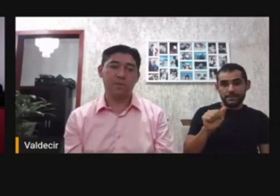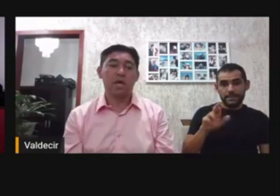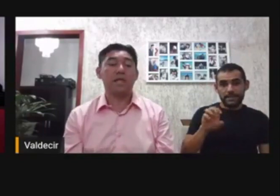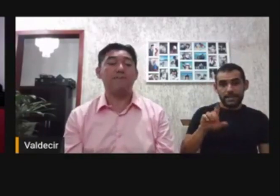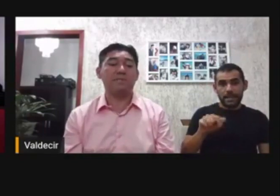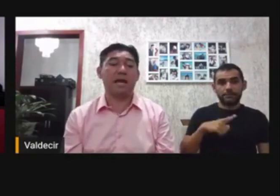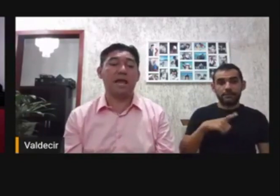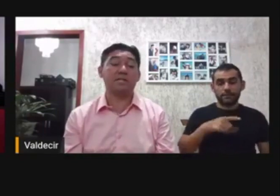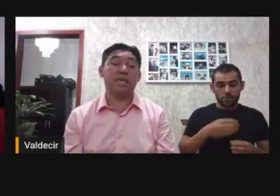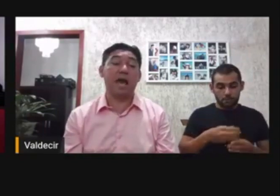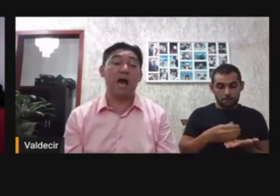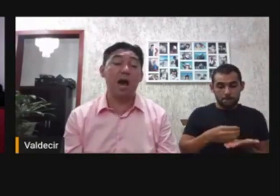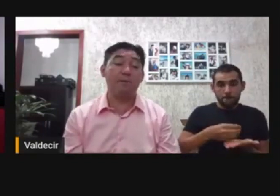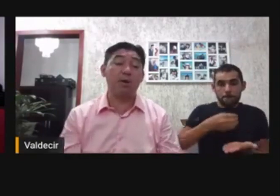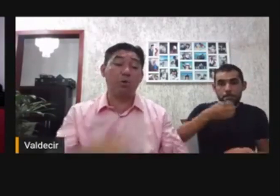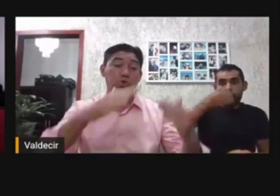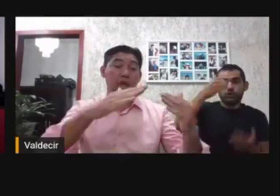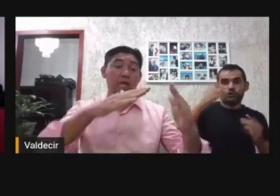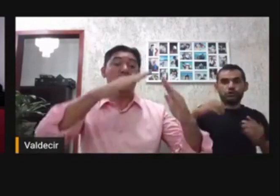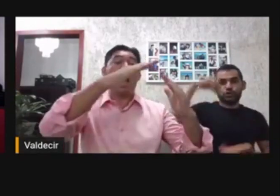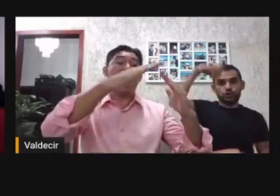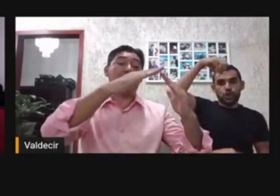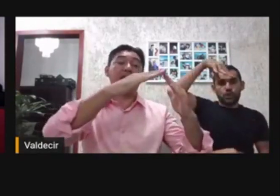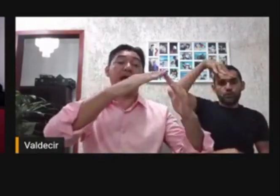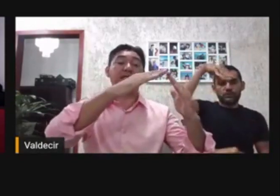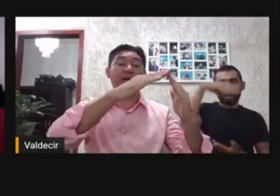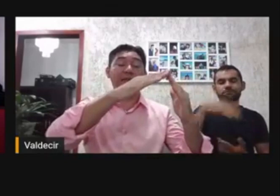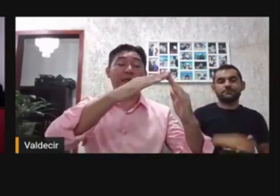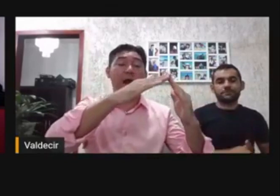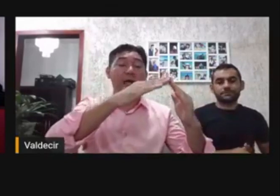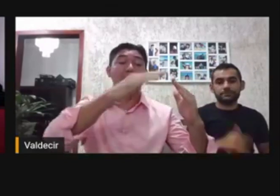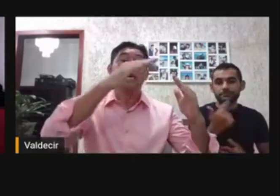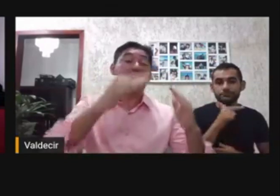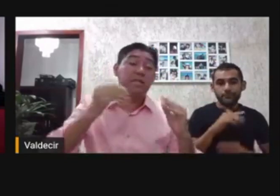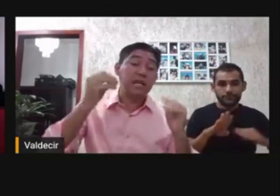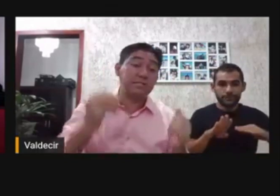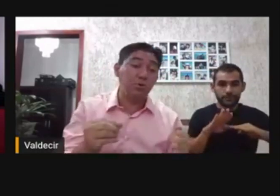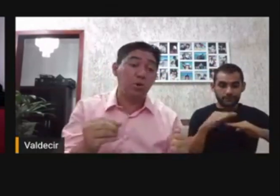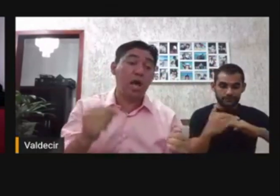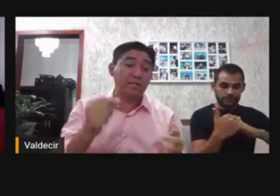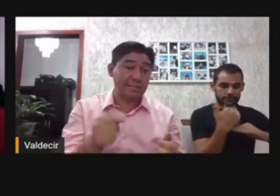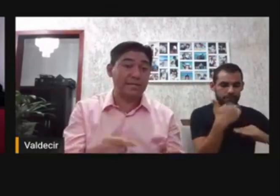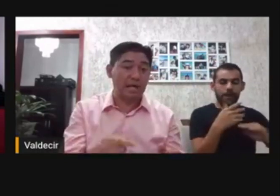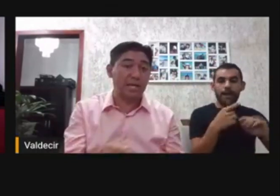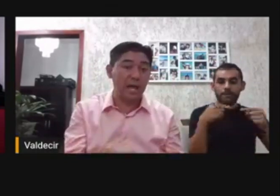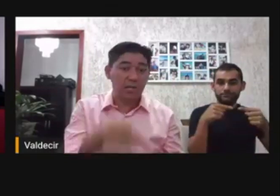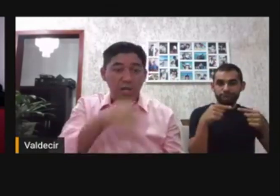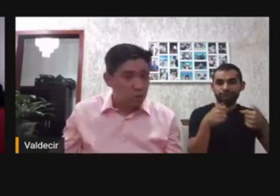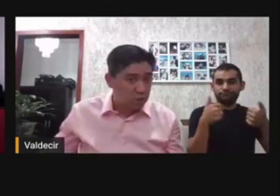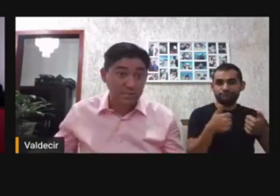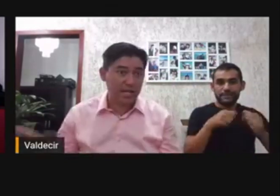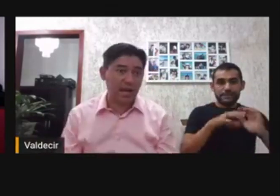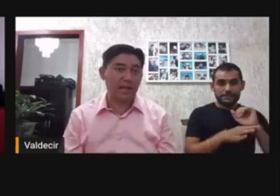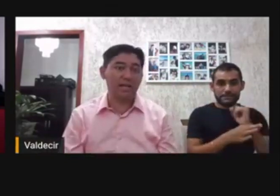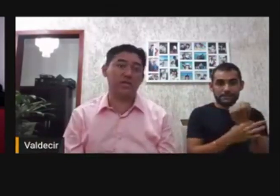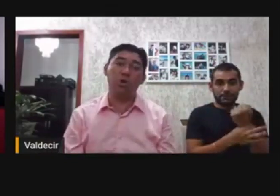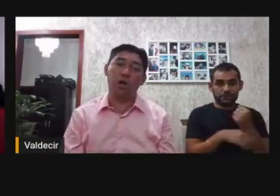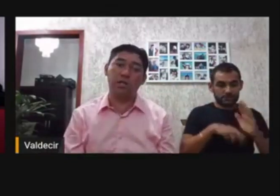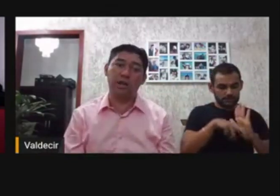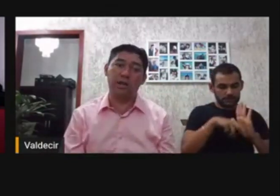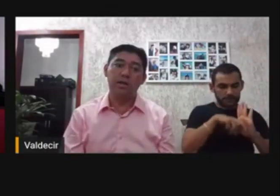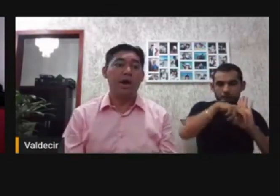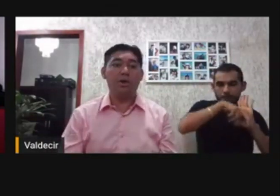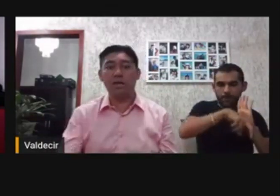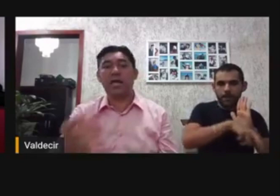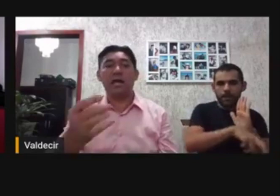caminho. Tem passarelas que a rampa não tem a inclinação adequada que dê segurança a esse cadeirante de descer com a cadeira de